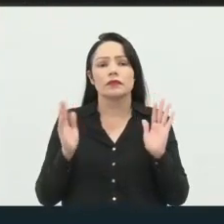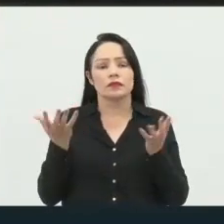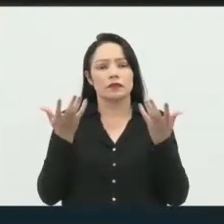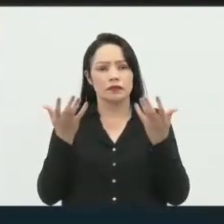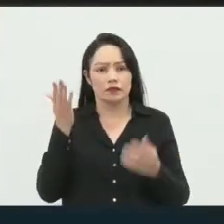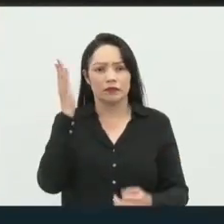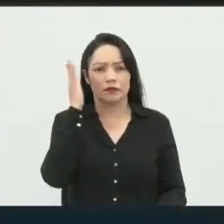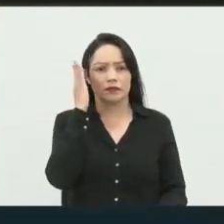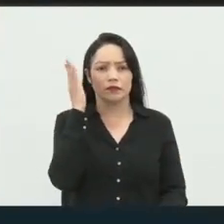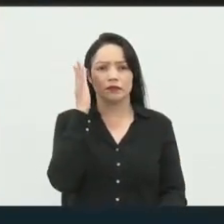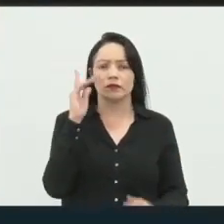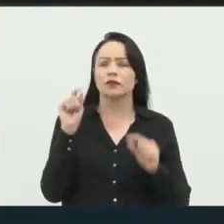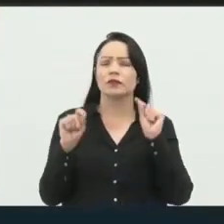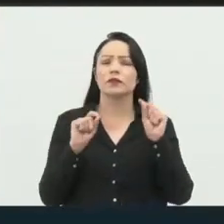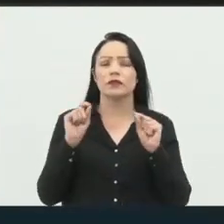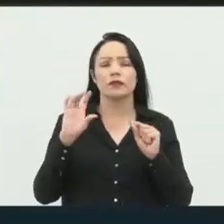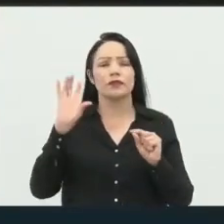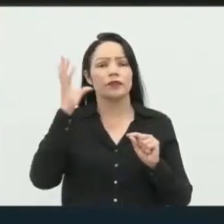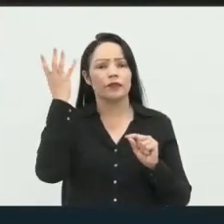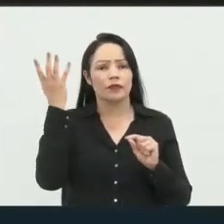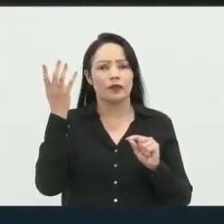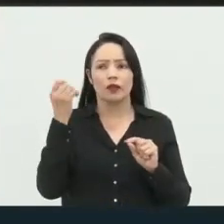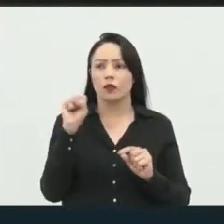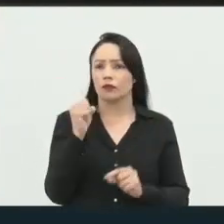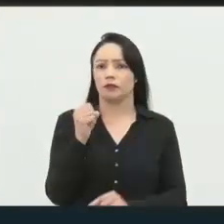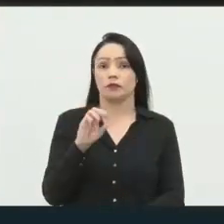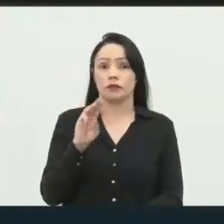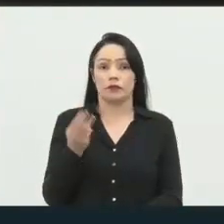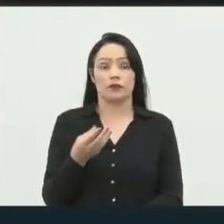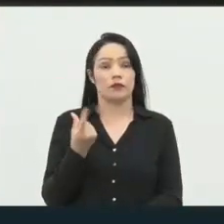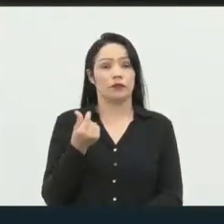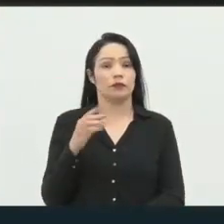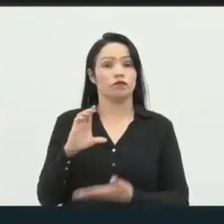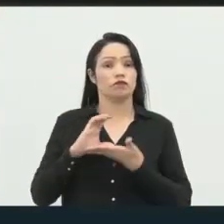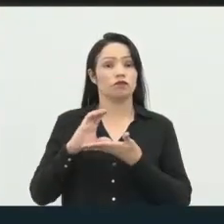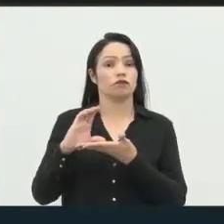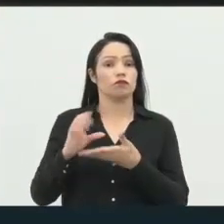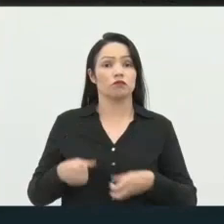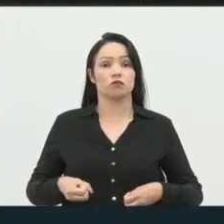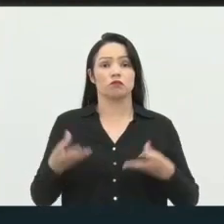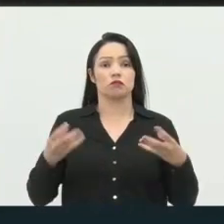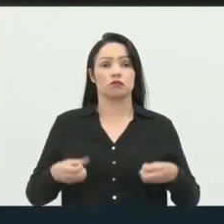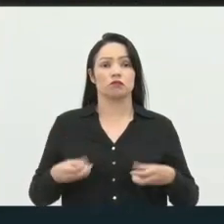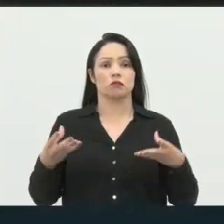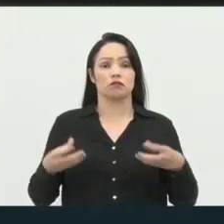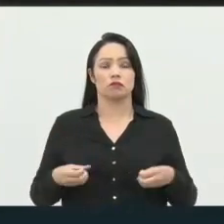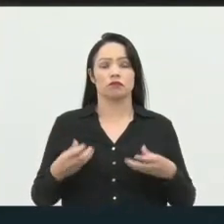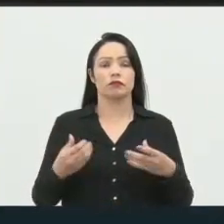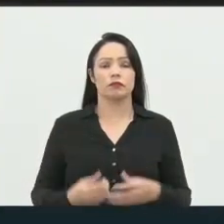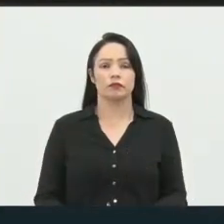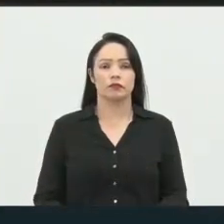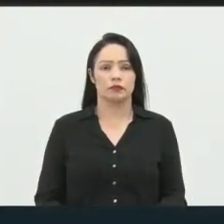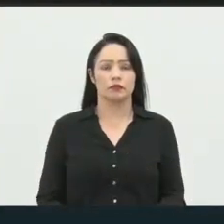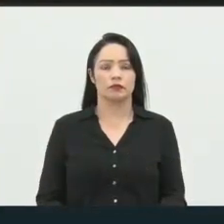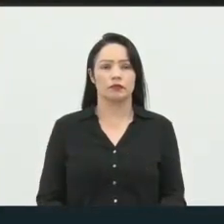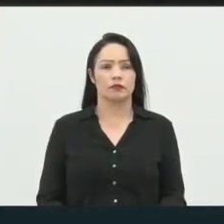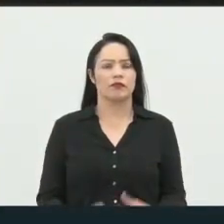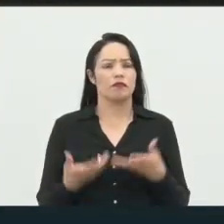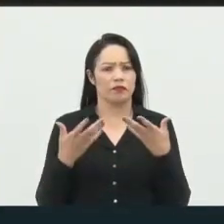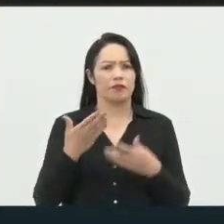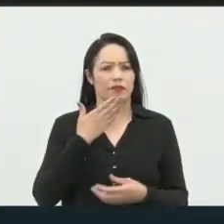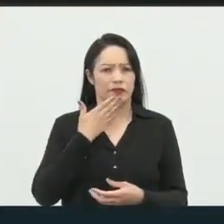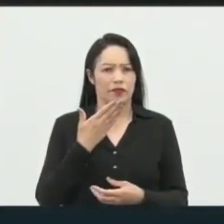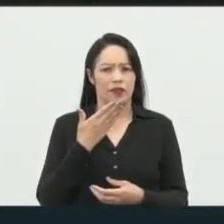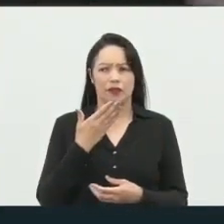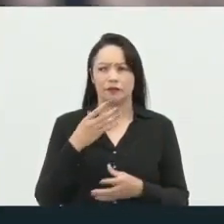o que que aconteceu com esses 8 milhões que foram gastos lá Até eu queria pedir para que a minha